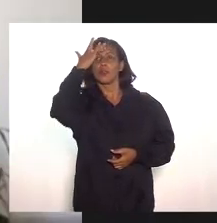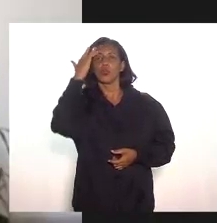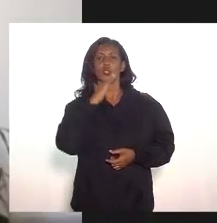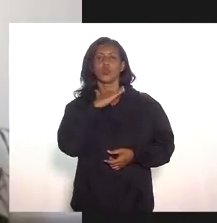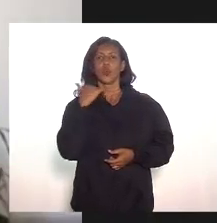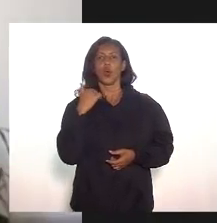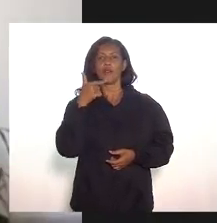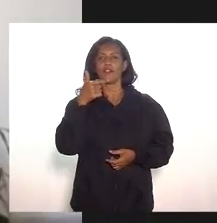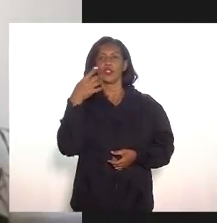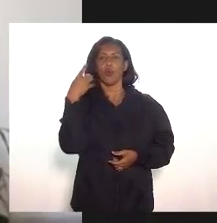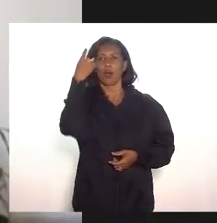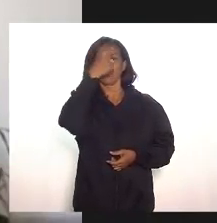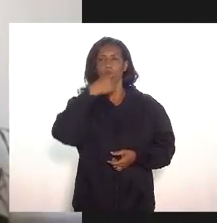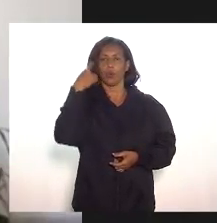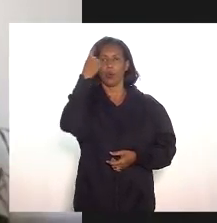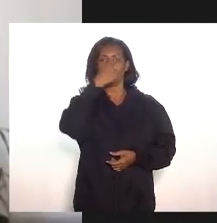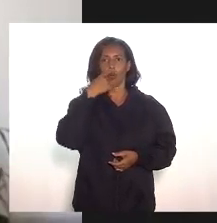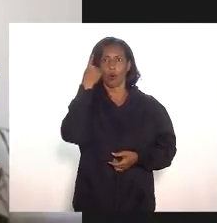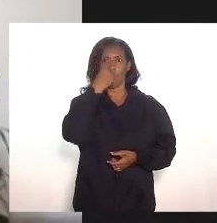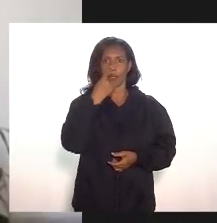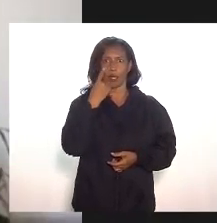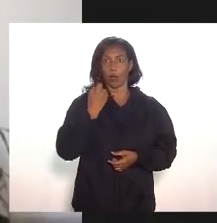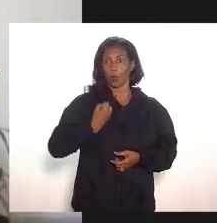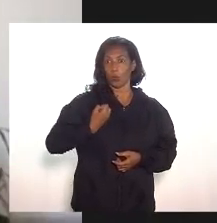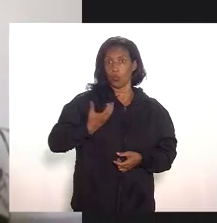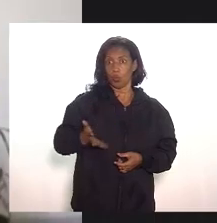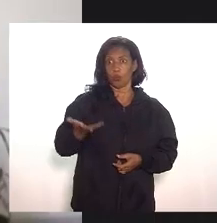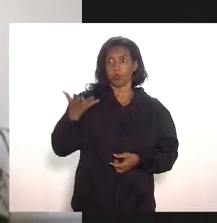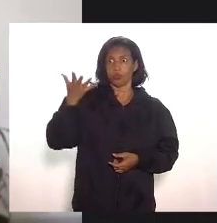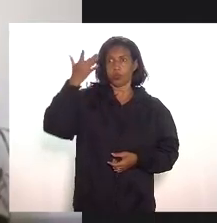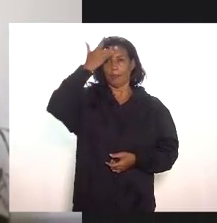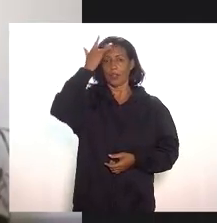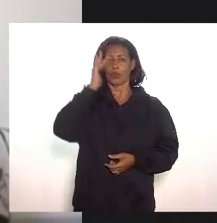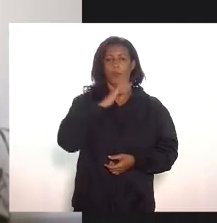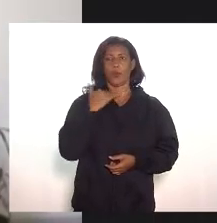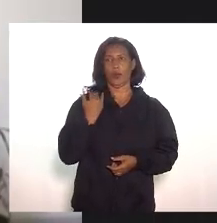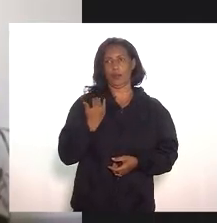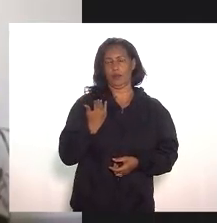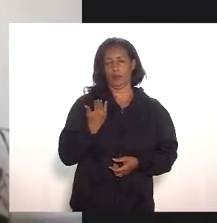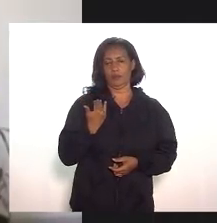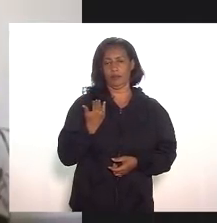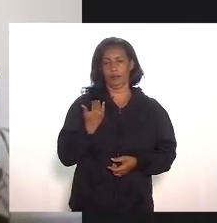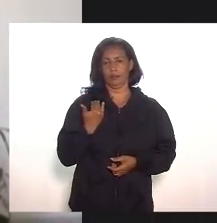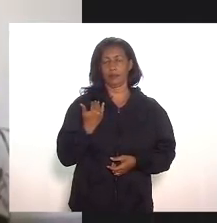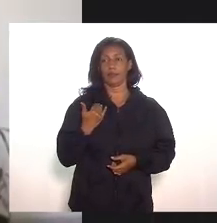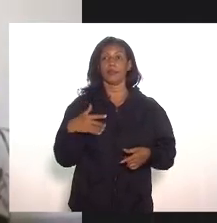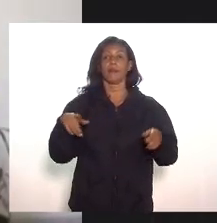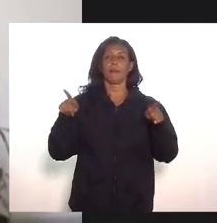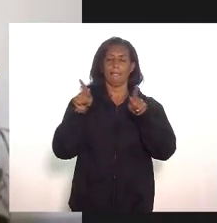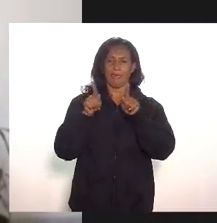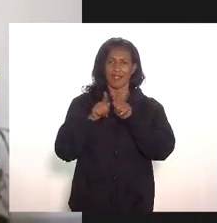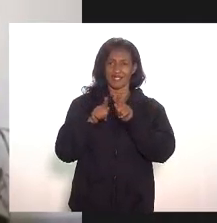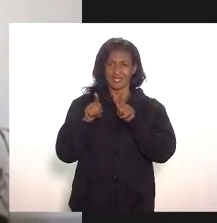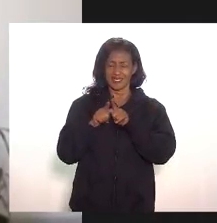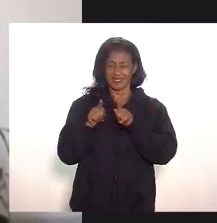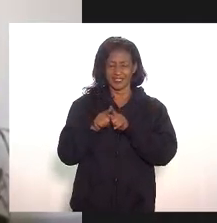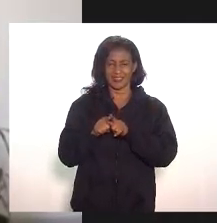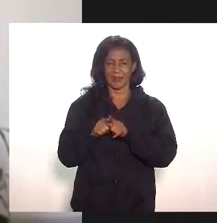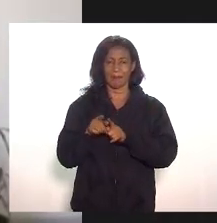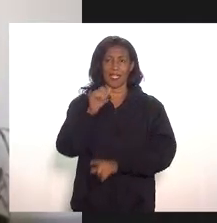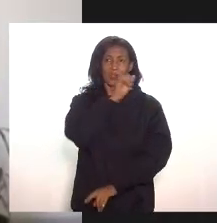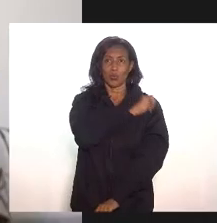horas. A taxa de mortalidade do estado do Rio de Janeiro também é maior do que a do Brasil.